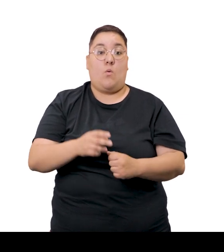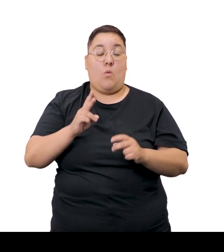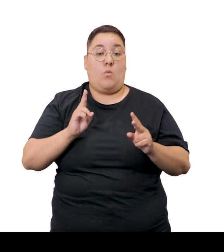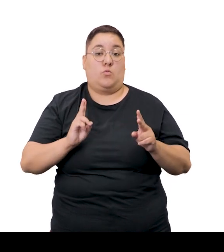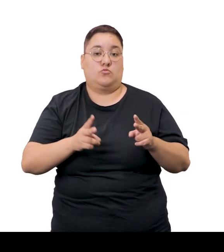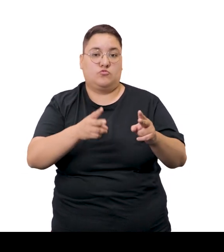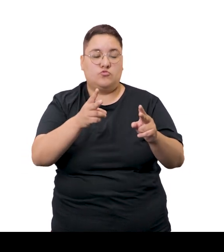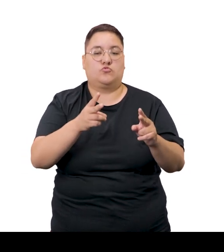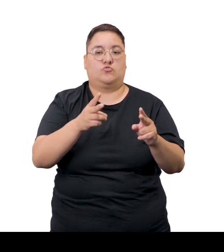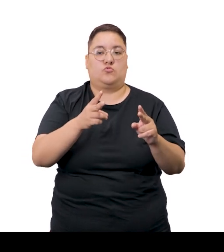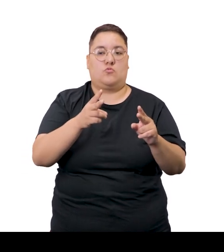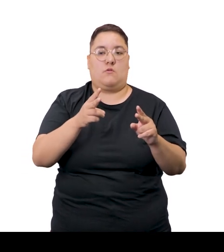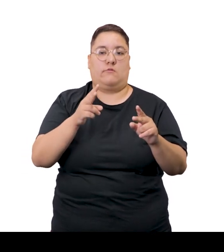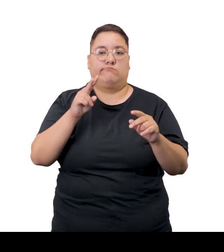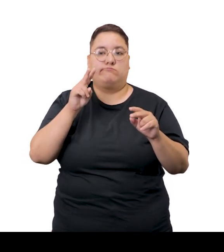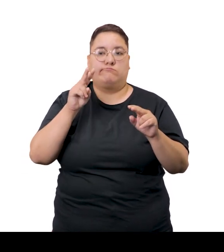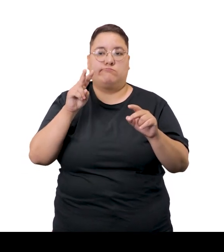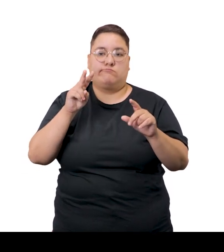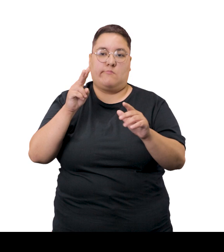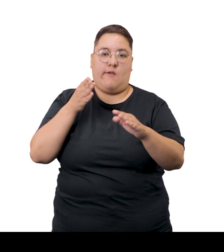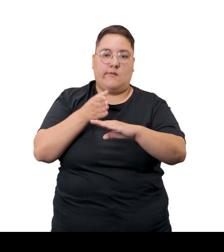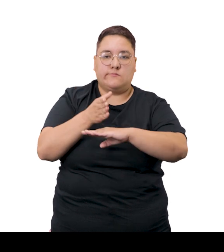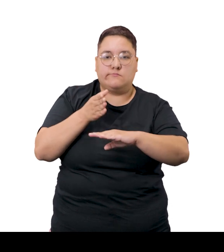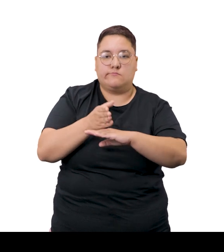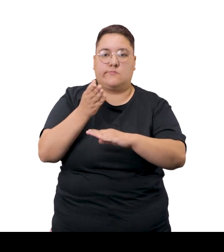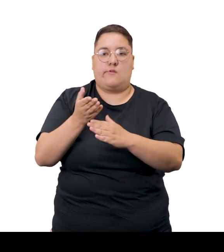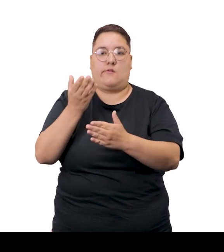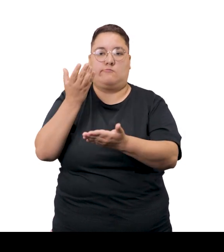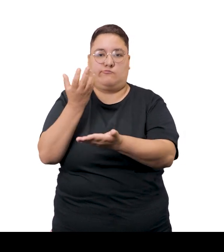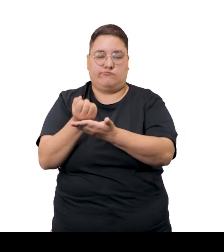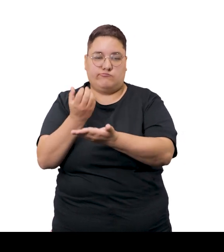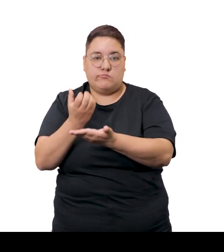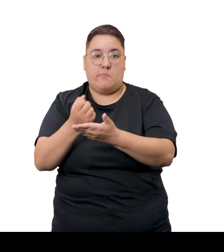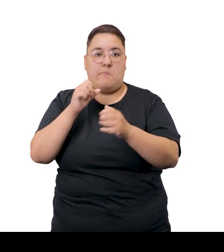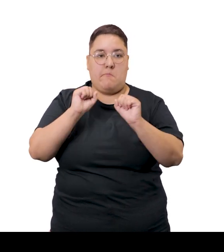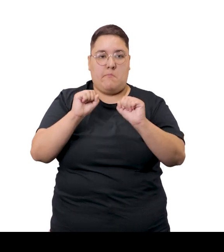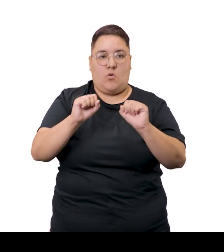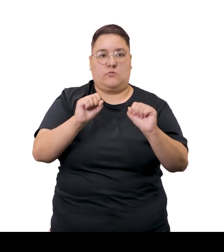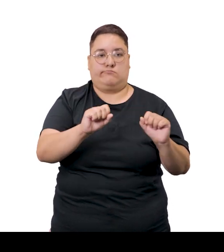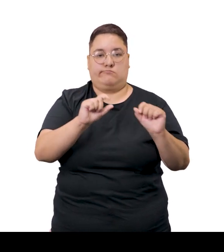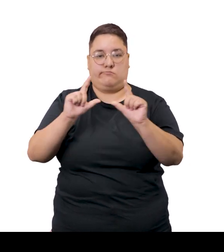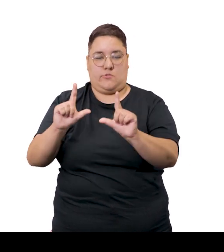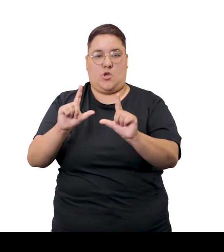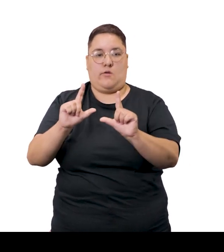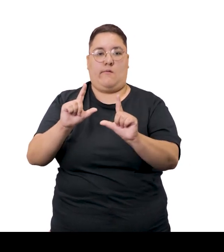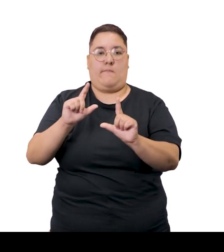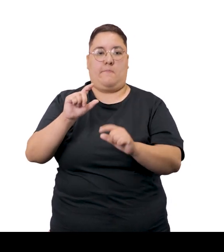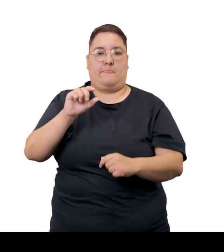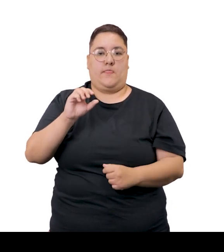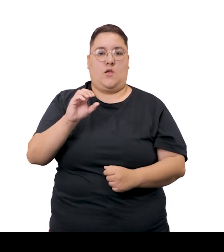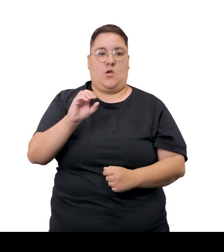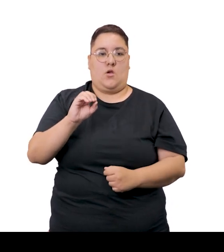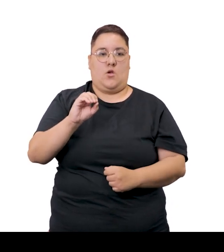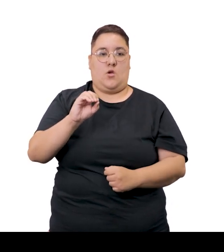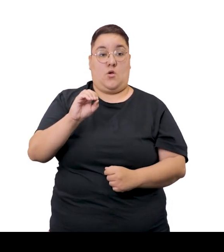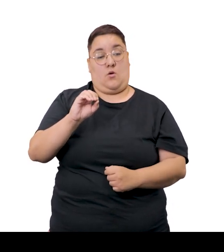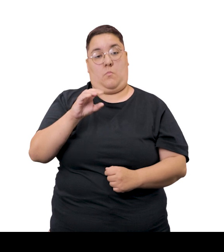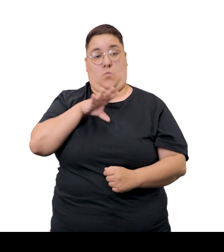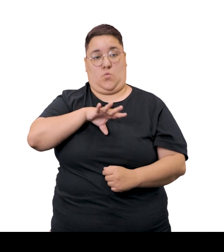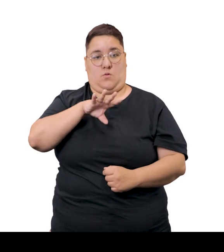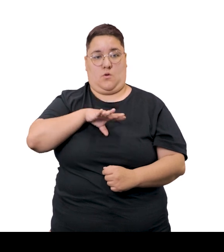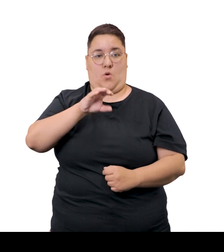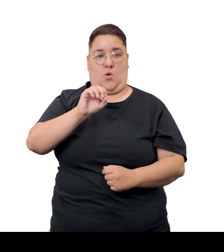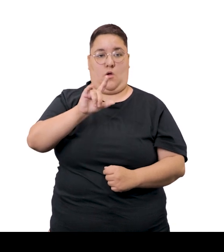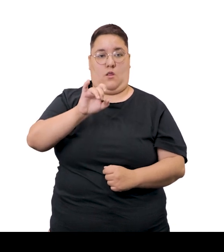Para continuar acessando os conteúdos audiovisuais, busque a faixa 2 que inicia na obra de Opie, Oliver